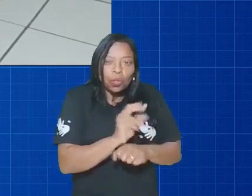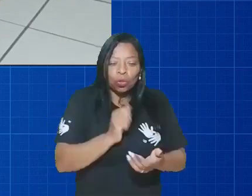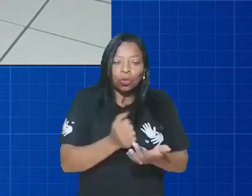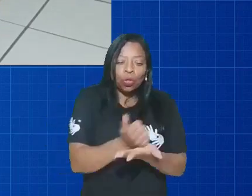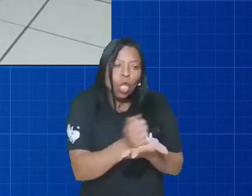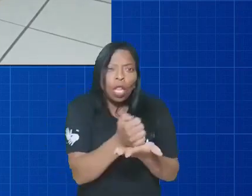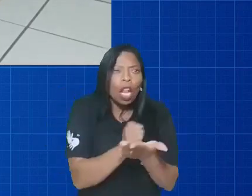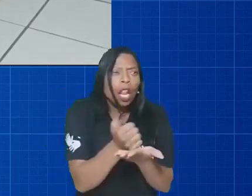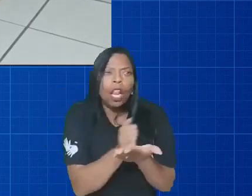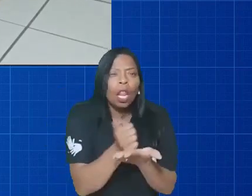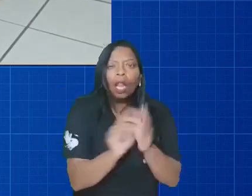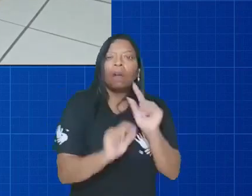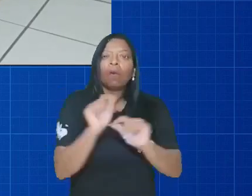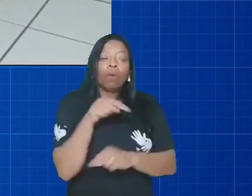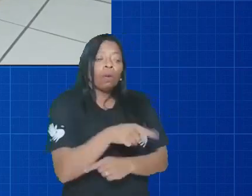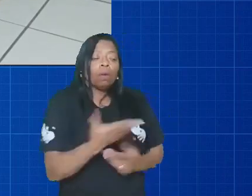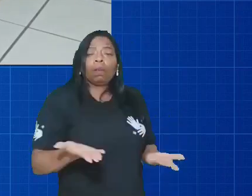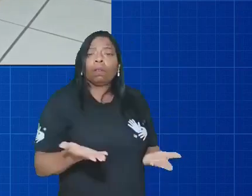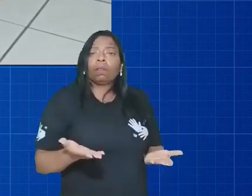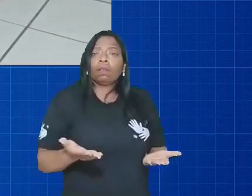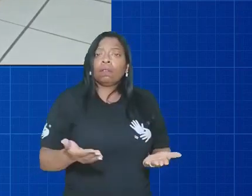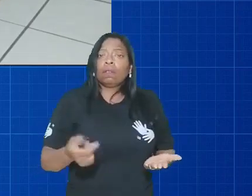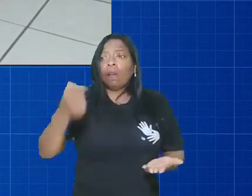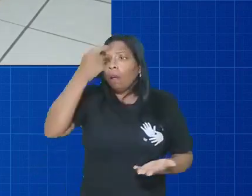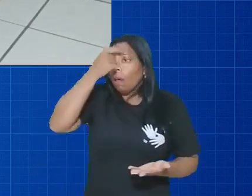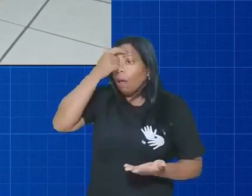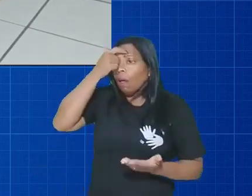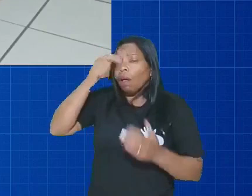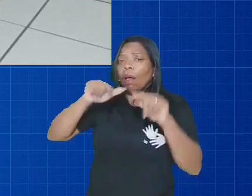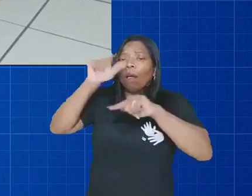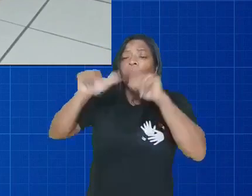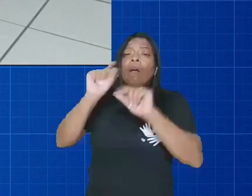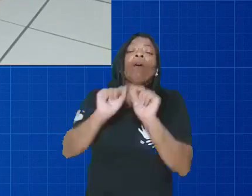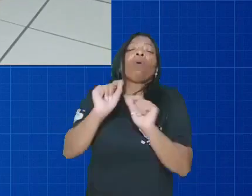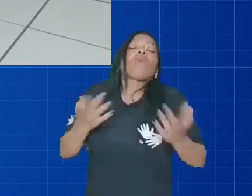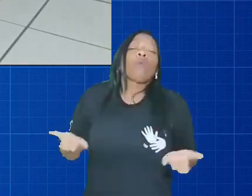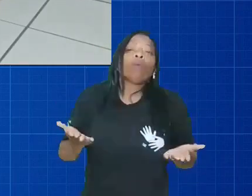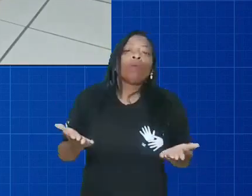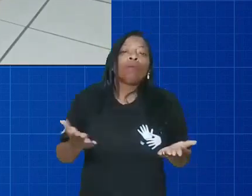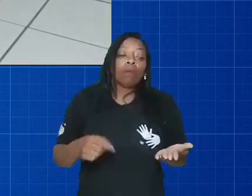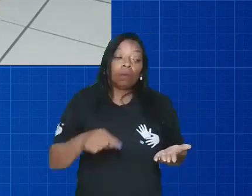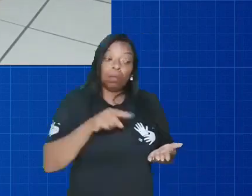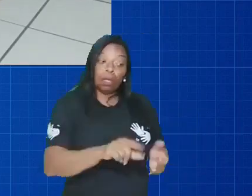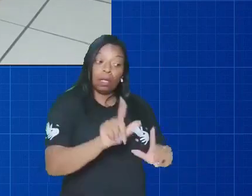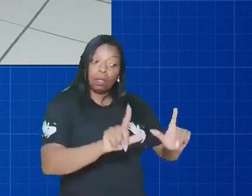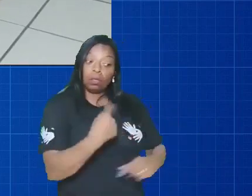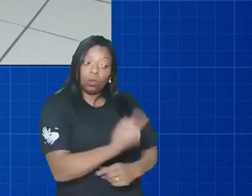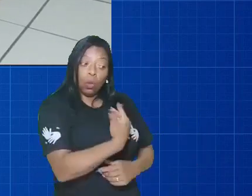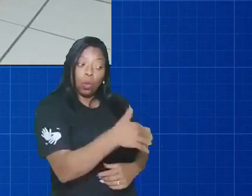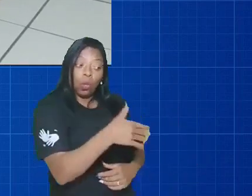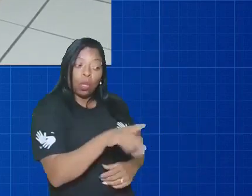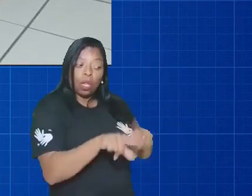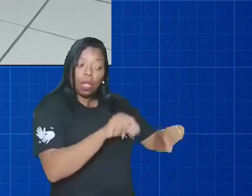que está despertando mentalmente, tá? Isso é bem arriscado. Aí